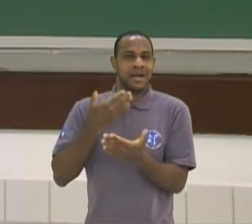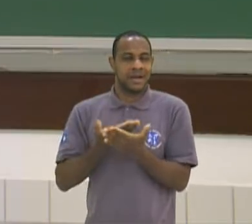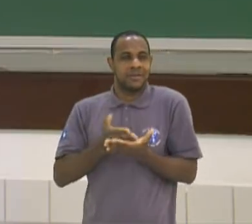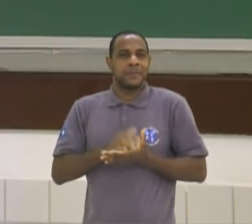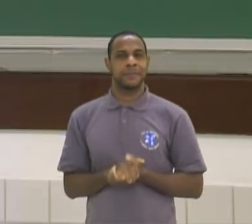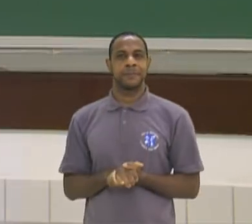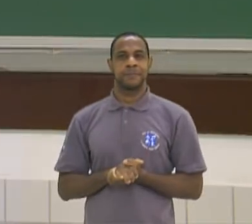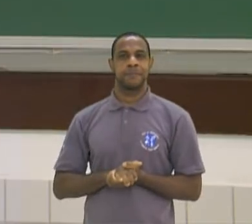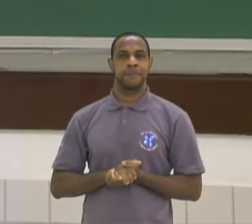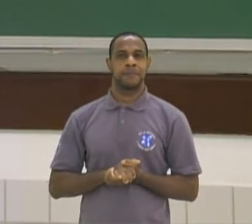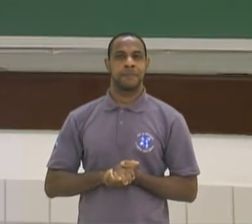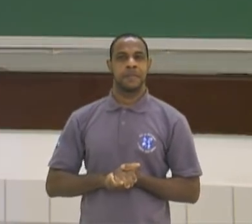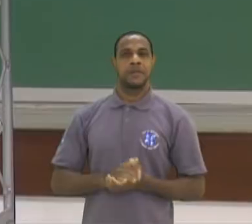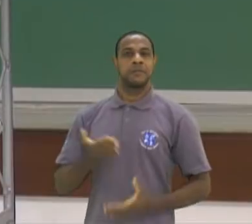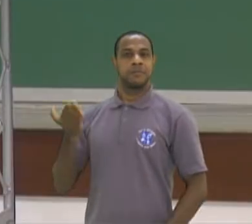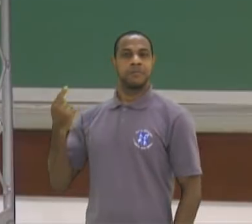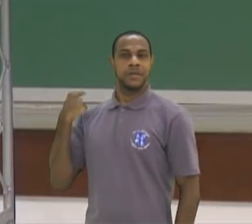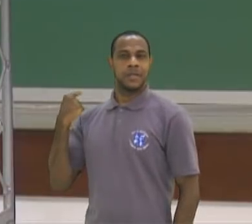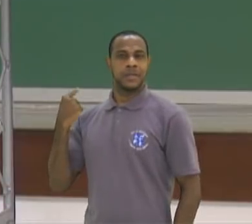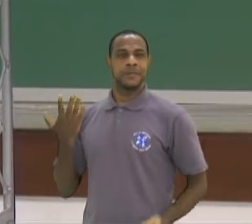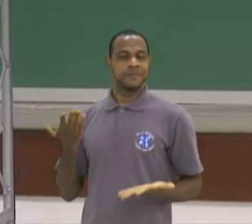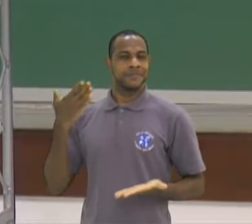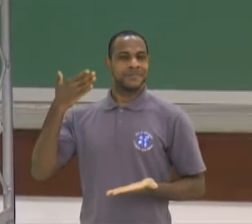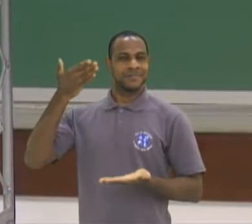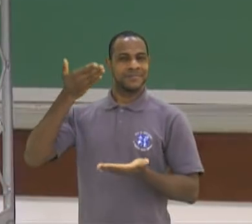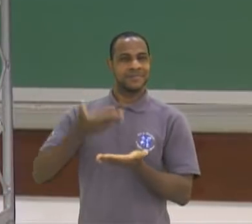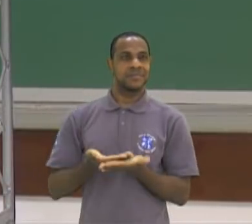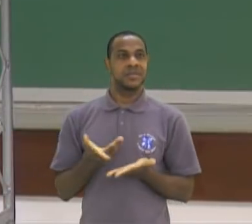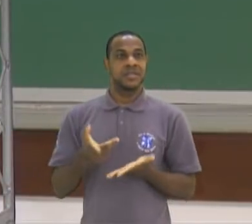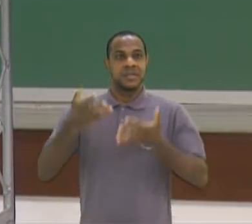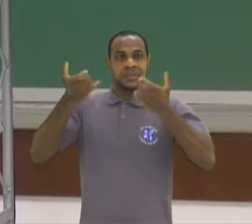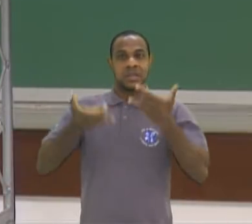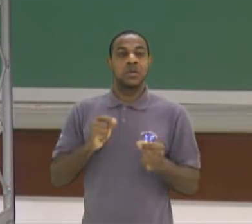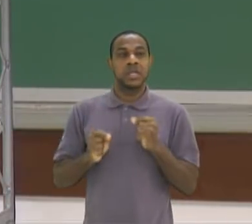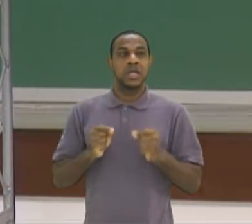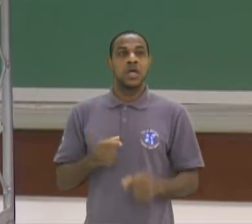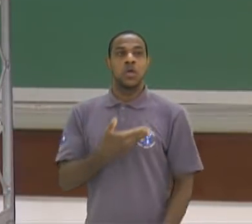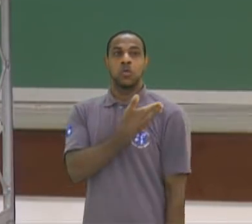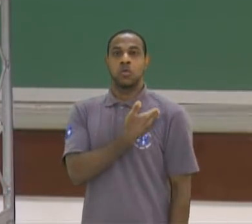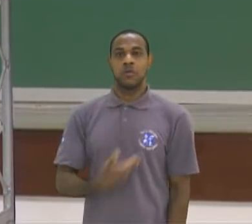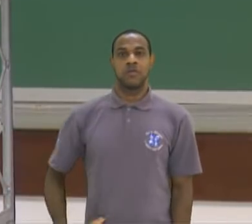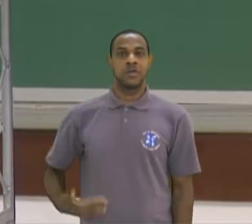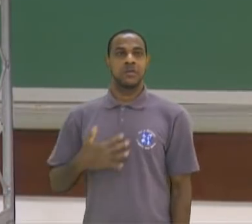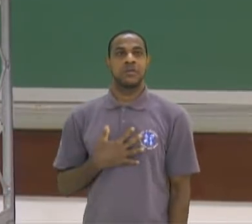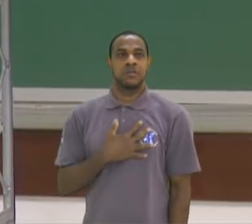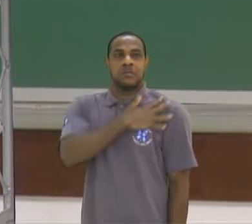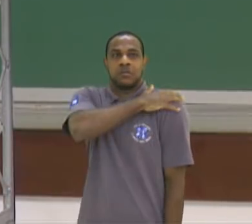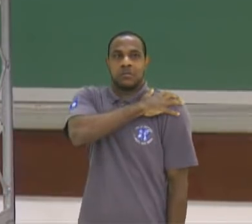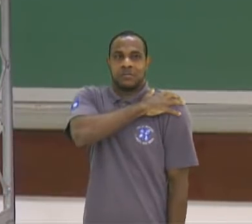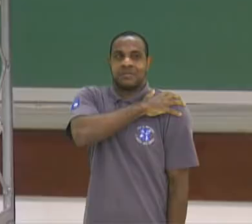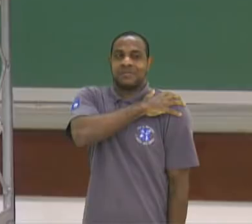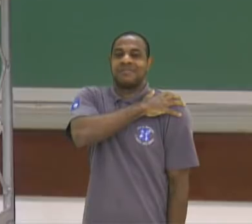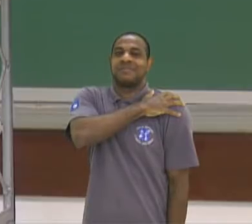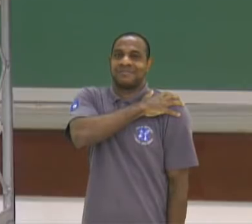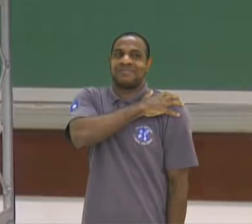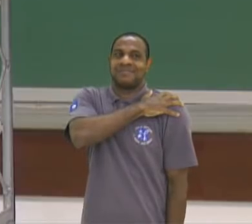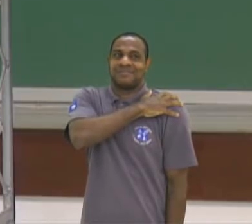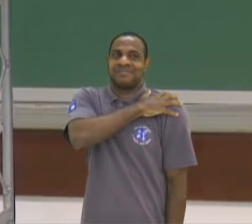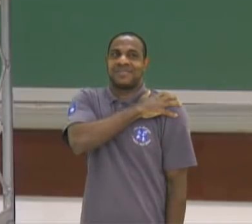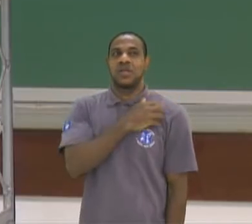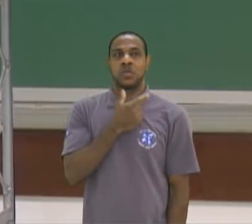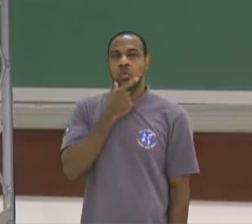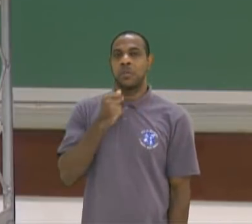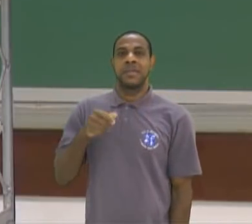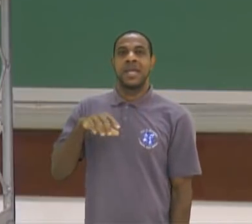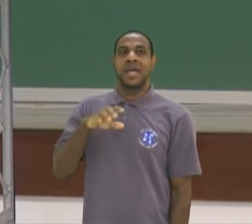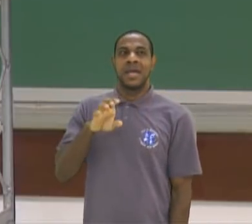então. Na última aula, você aprendeu sobre o governo militar de Ernesto Geisel no Brasil.